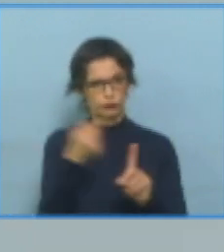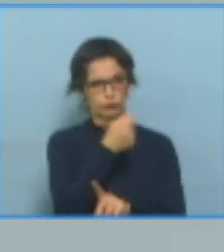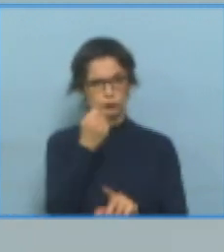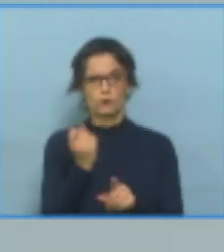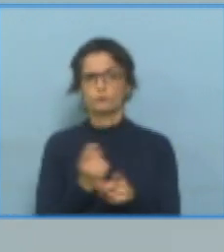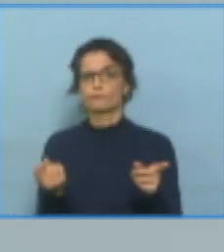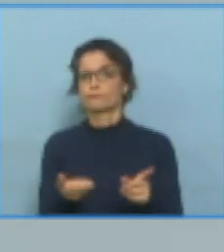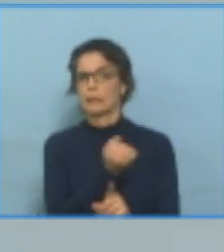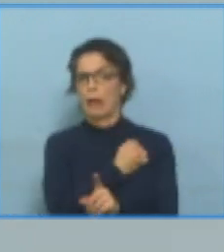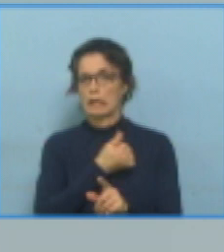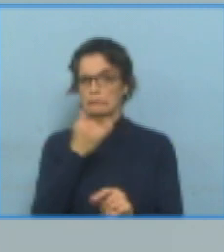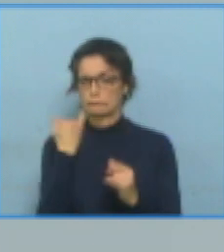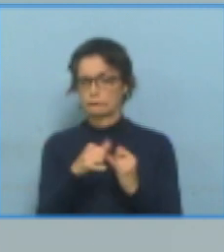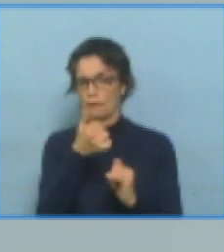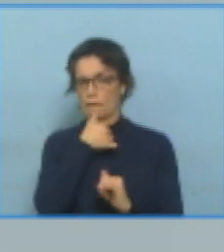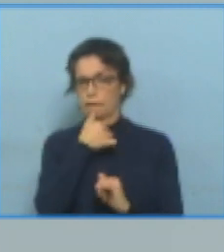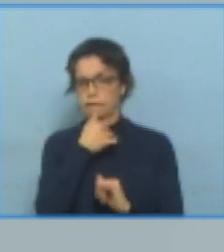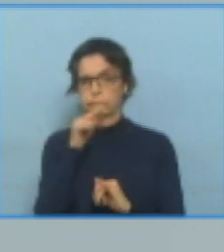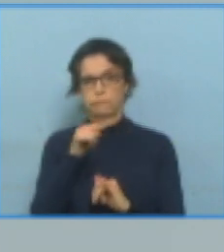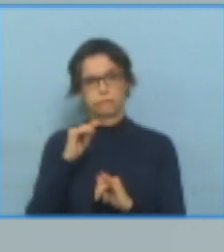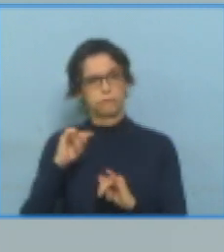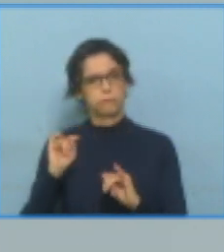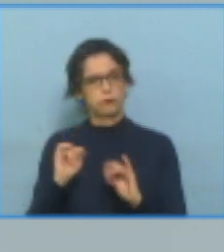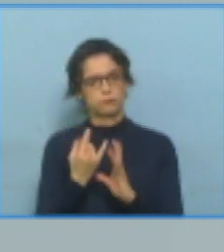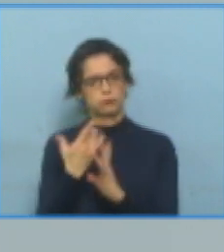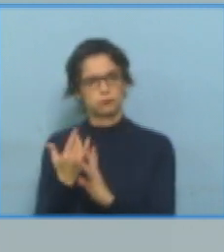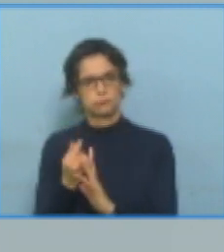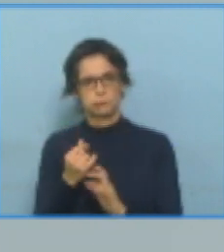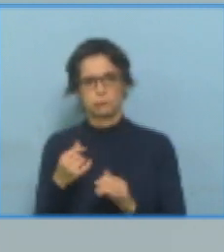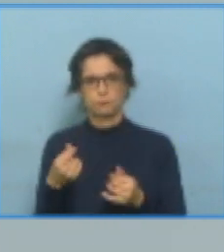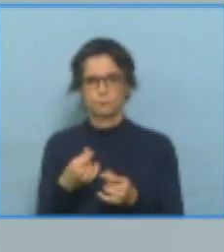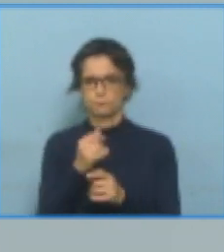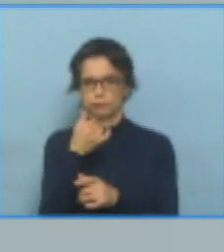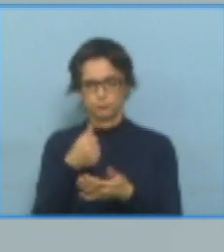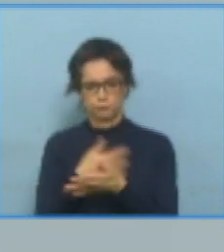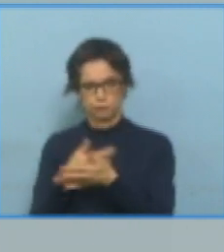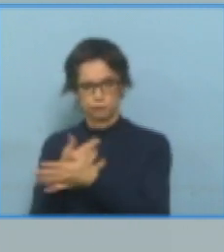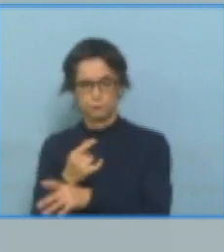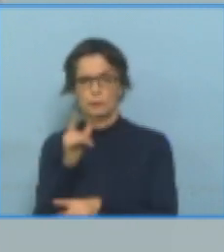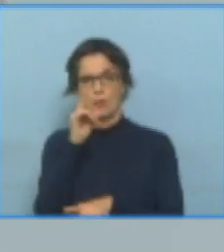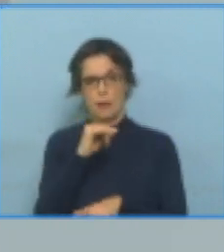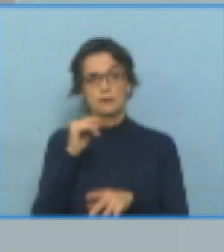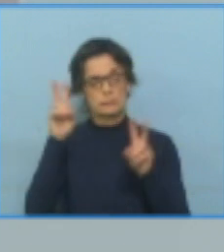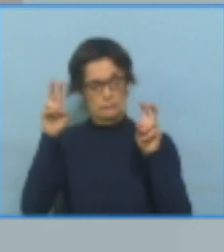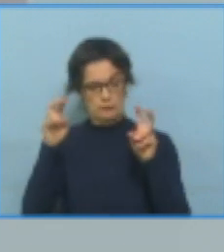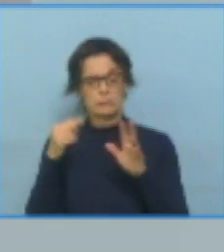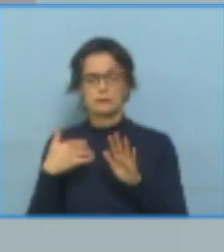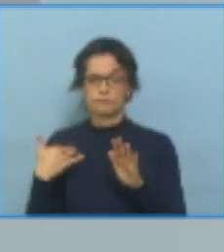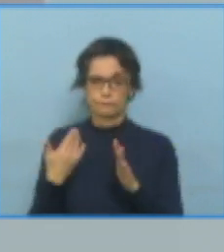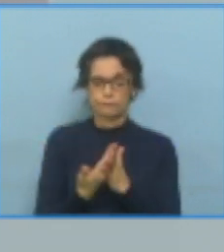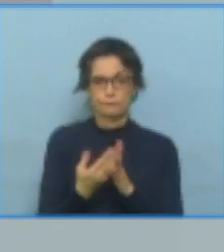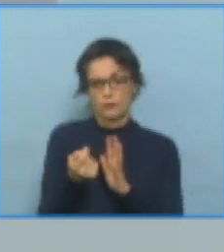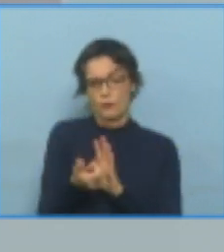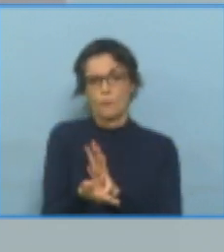violência doméstica continua a gerar anualmente muitas vítimas. É um tema que vamos analisar dentro de instantes com o jornalista da